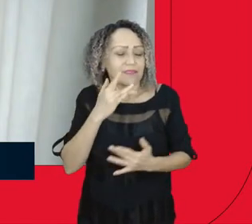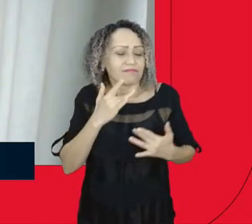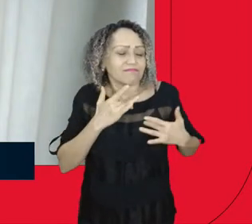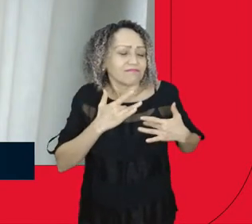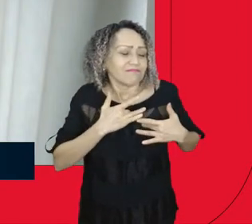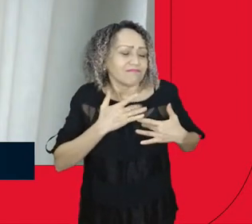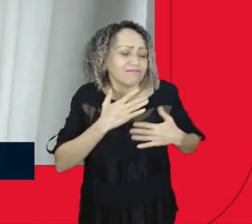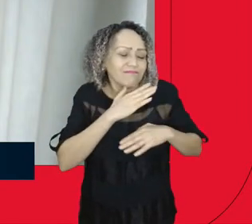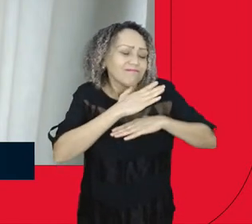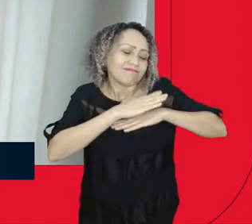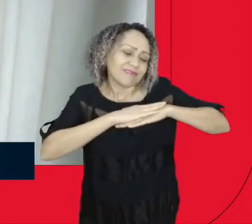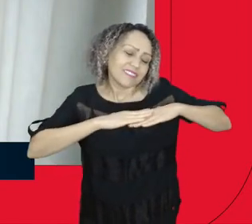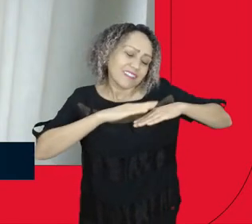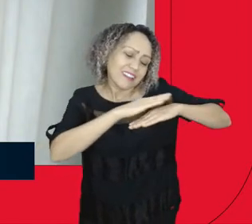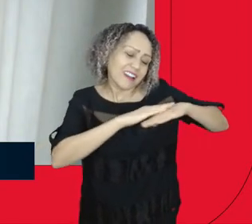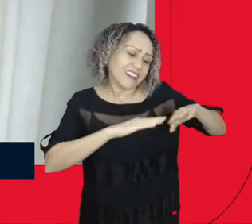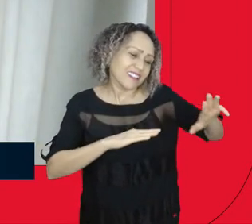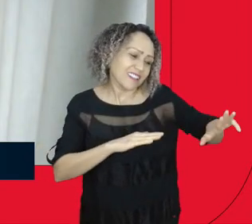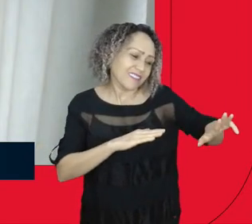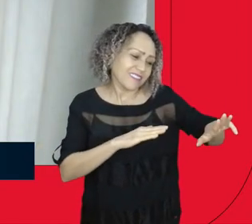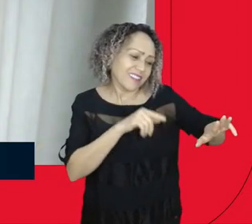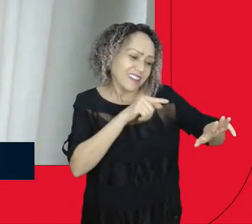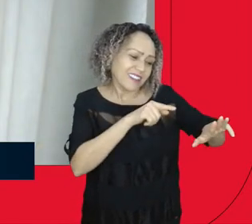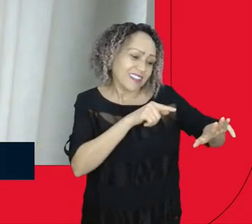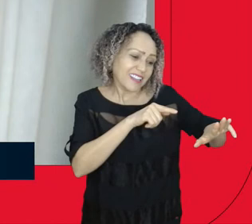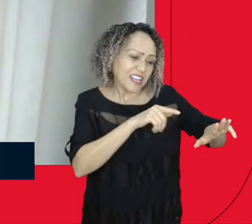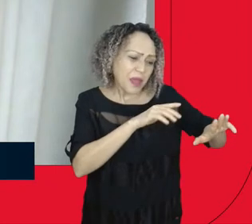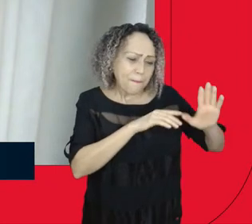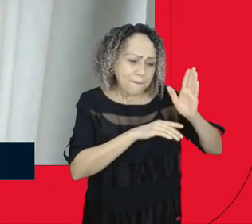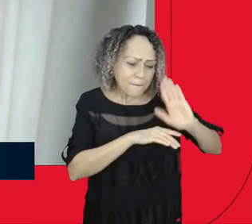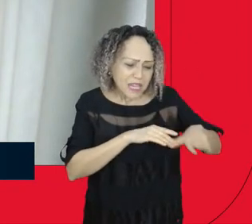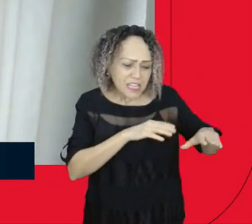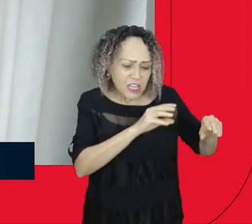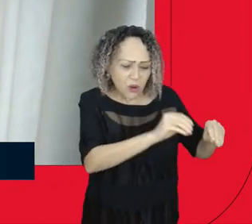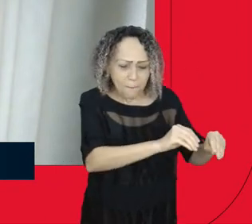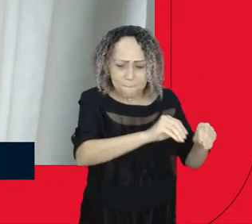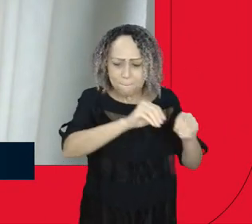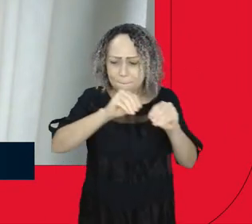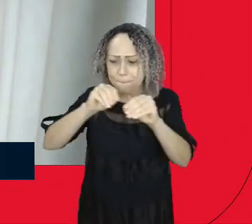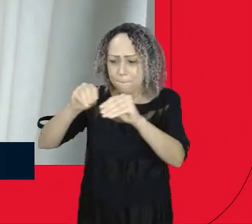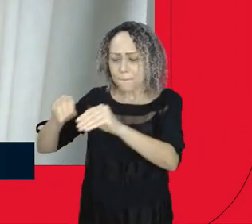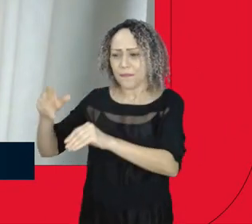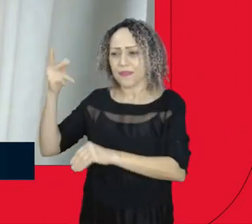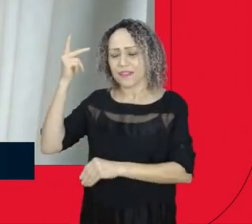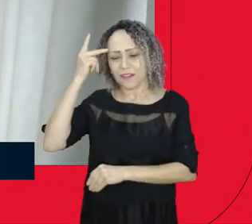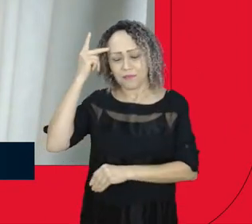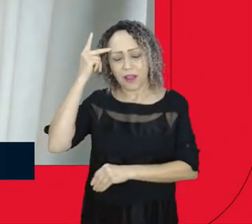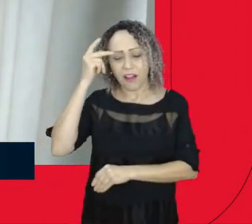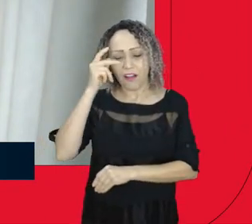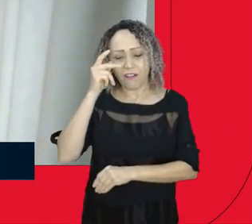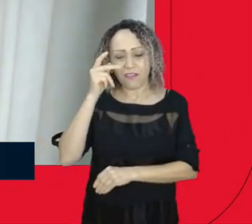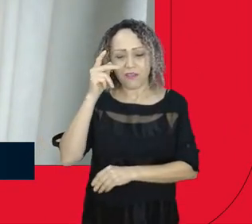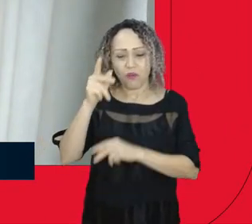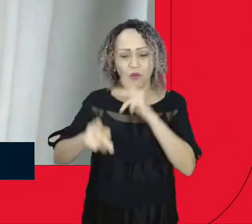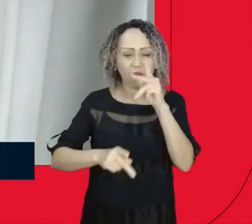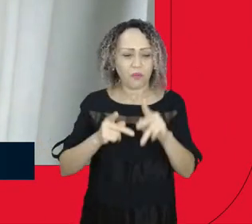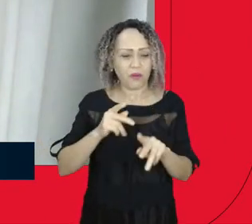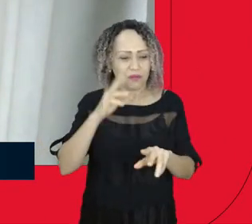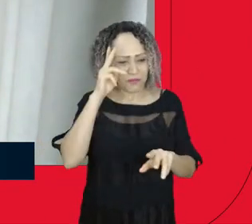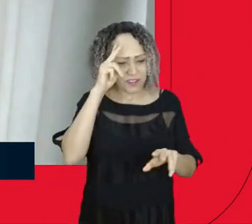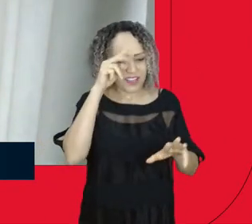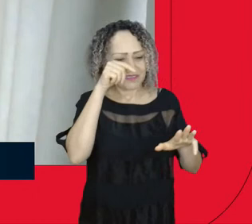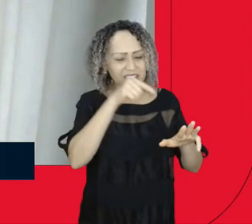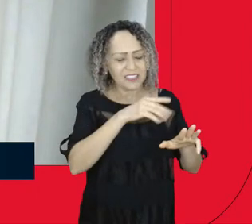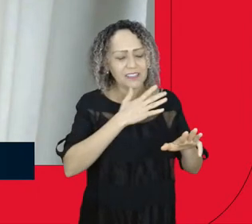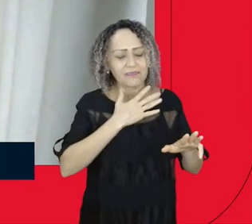para São Paulo, né? Mas, além disso, há essa concretude, né? Há essa coisa que a gente tem que